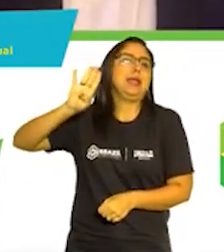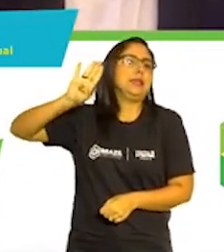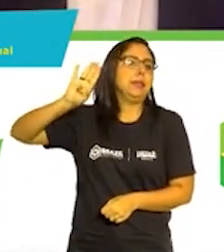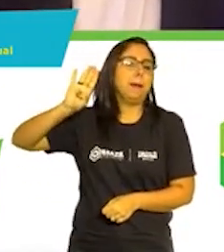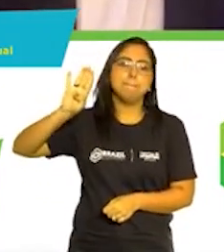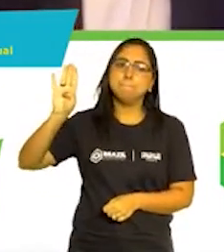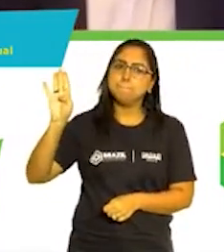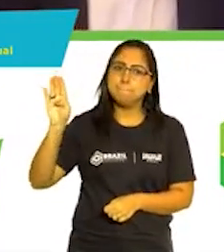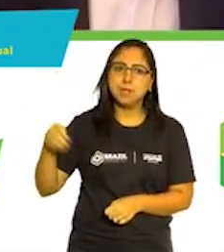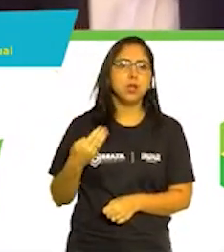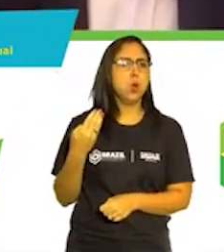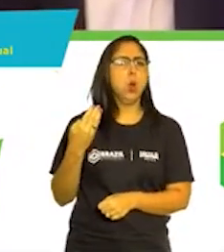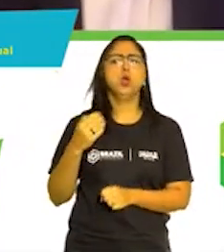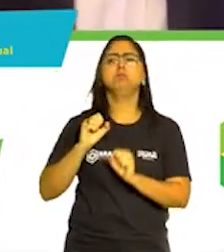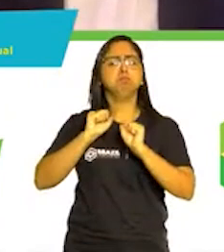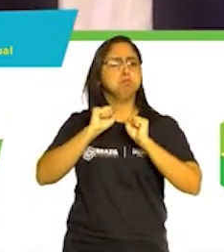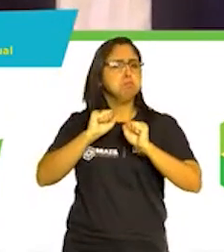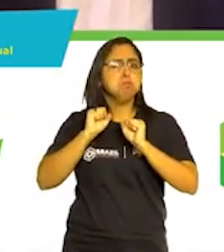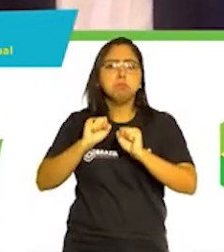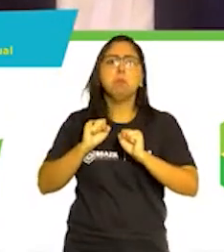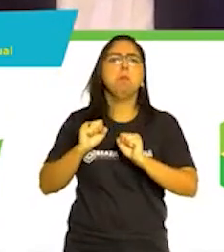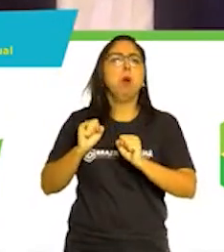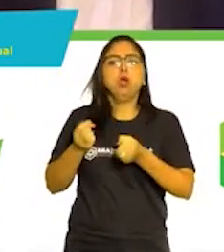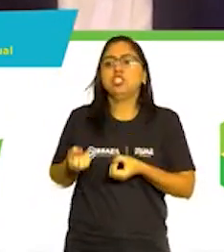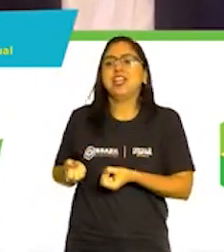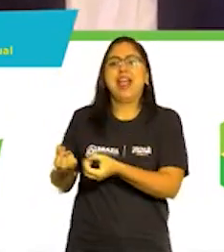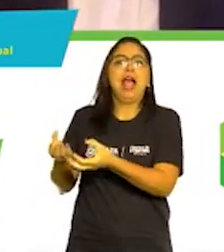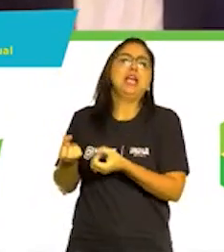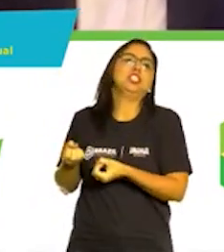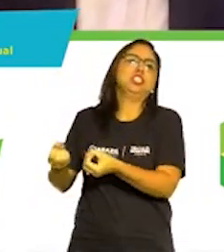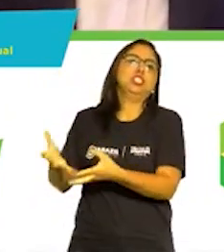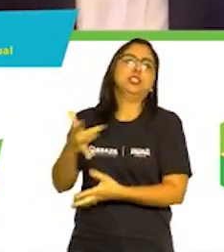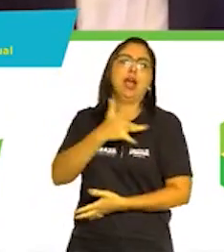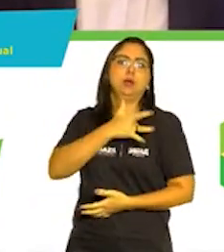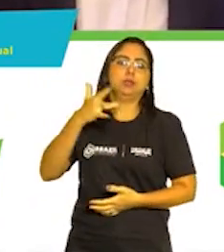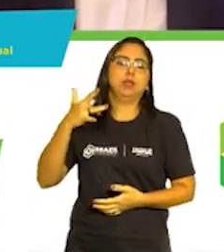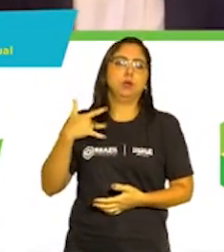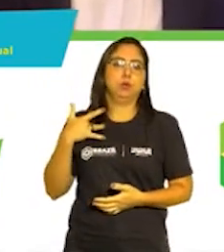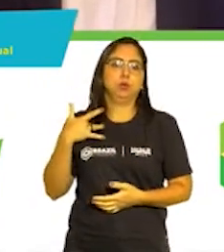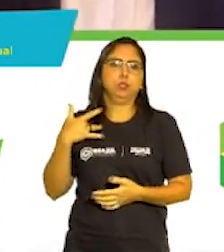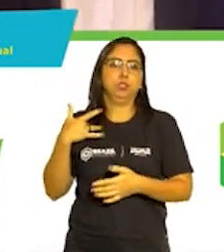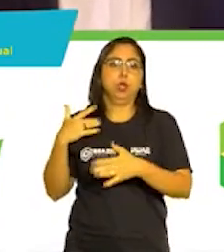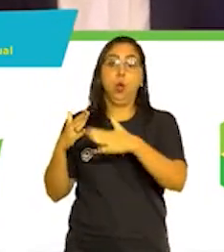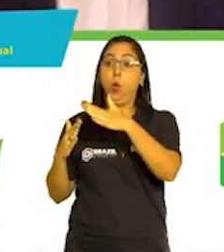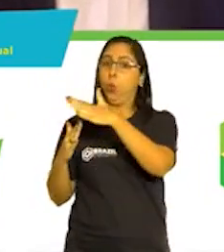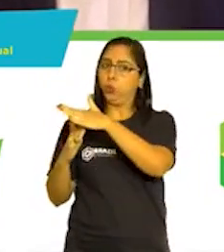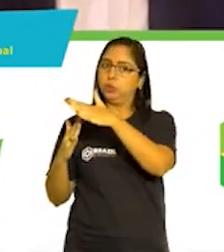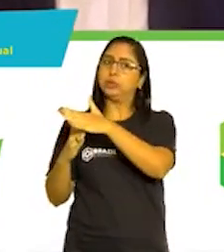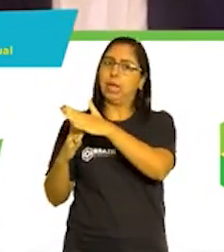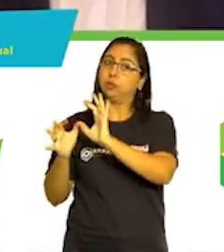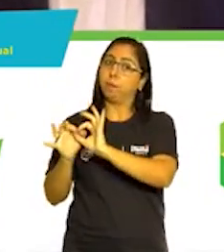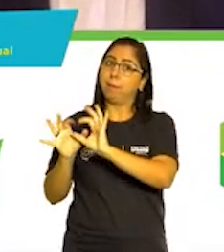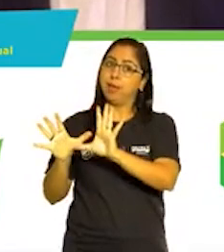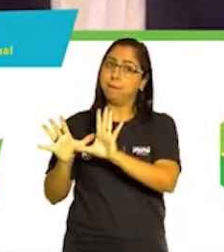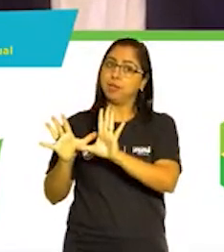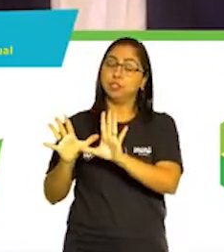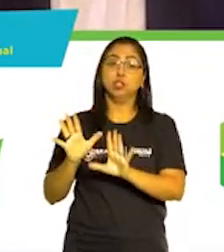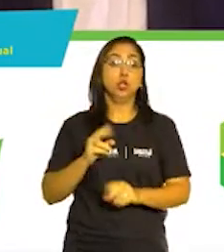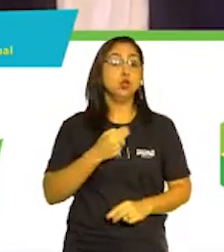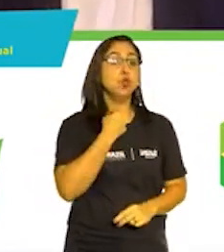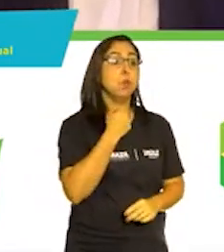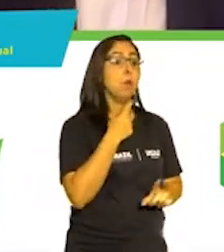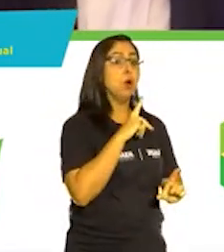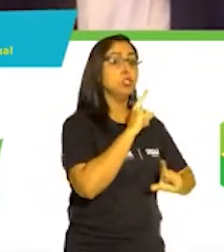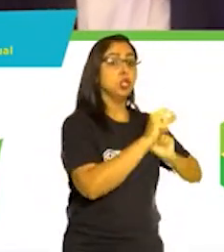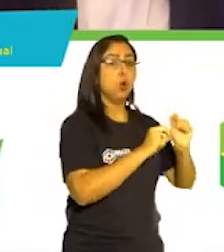abrir o que a gente chama crédito extraordinário e gastar mais com saúde. O que o teto não permite é você, por exemplo, começar um investimento